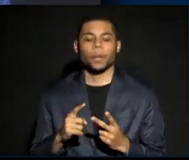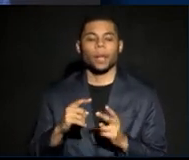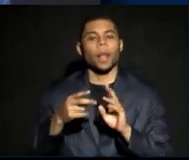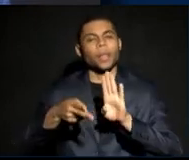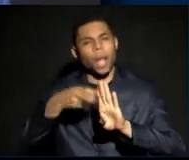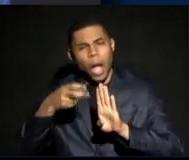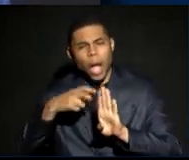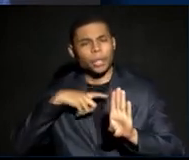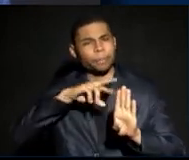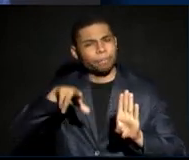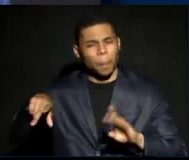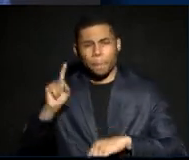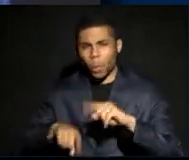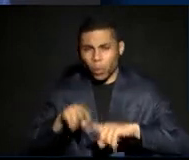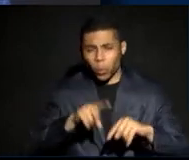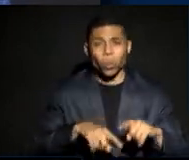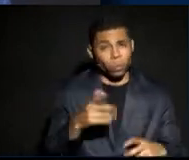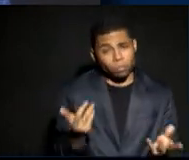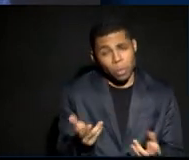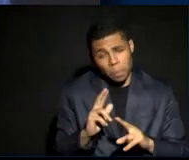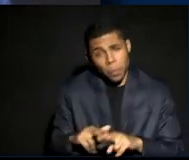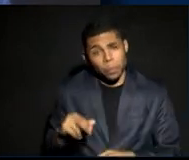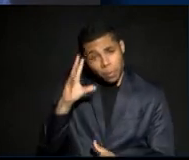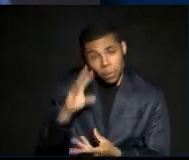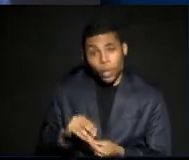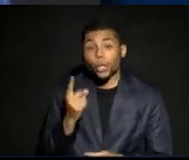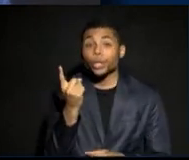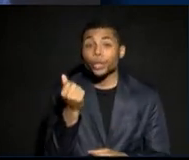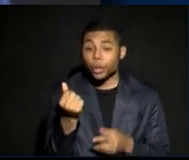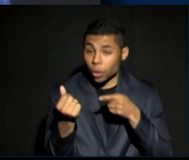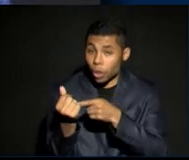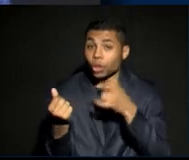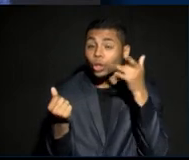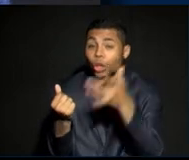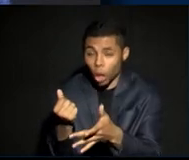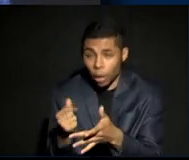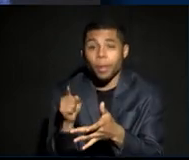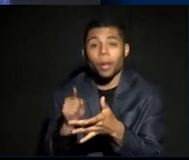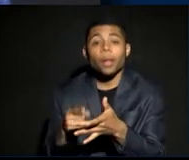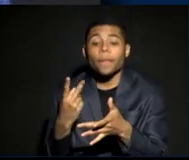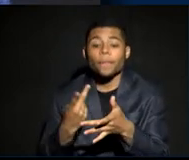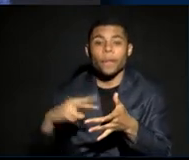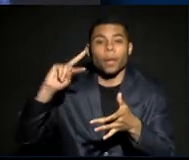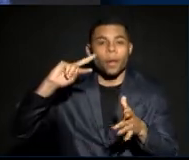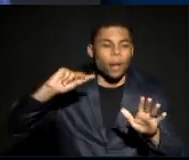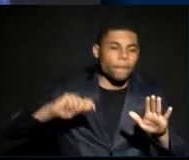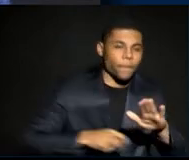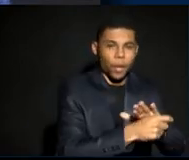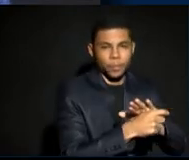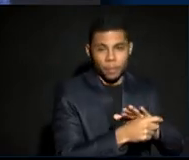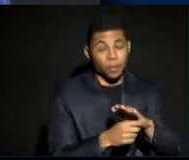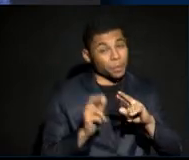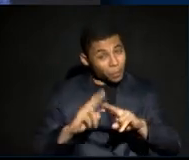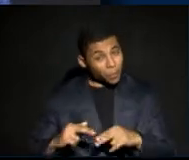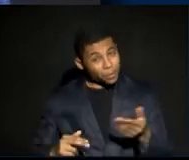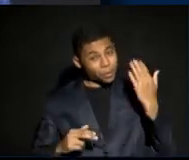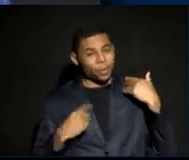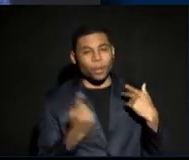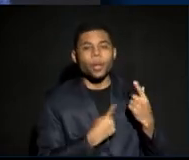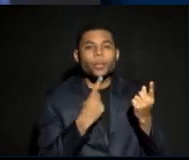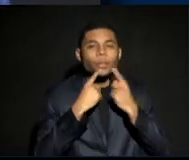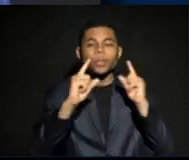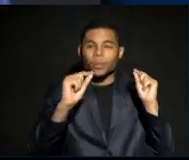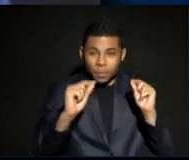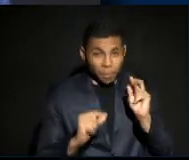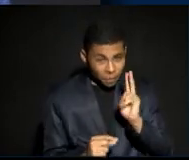taxação de uma série de produtos final das contas esse dinheiro que sobra ele vai virar investimento a discussão que nós tivemos